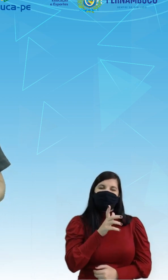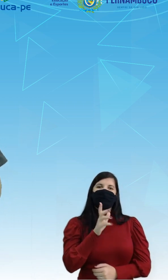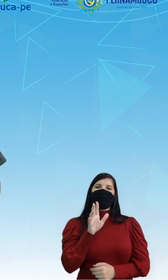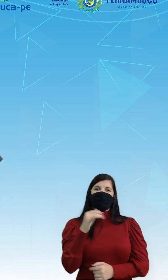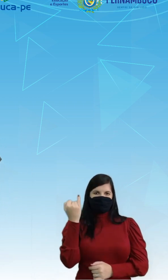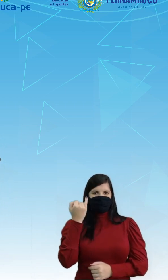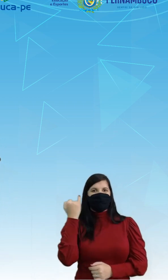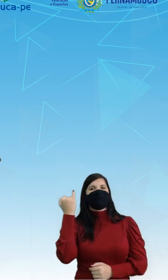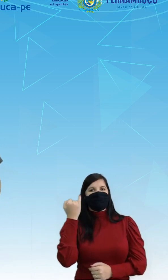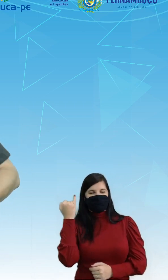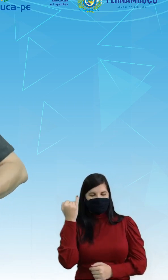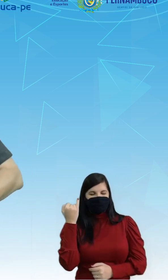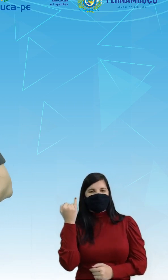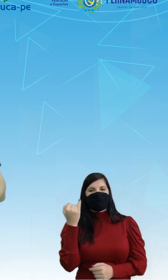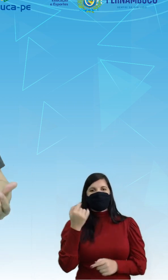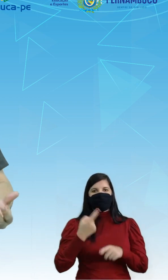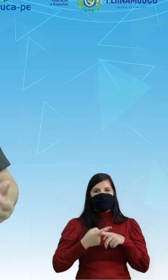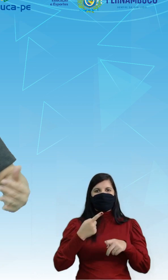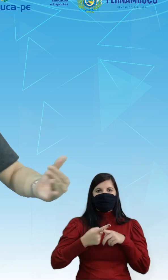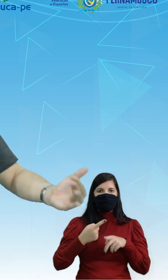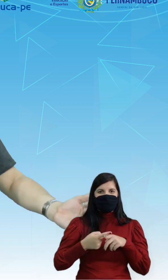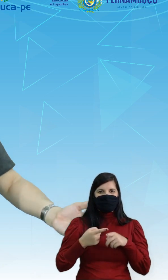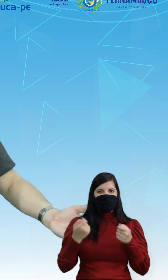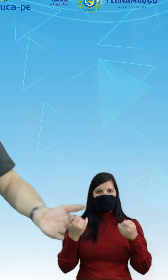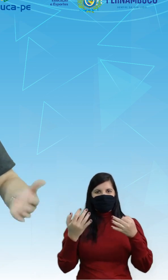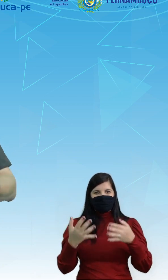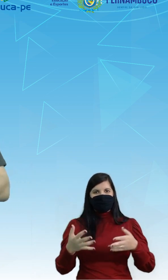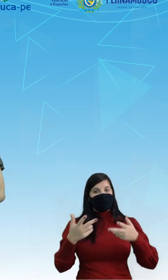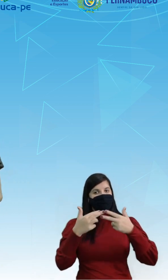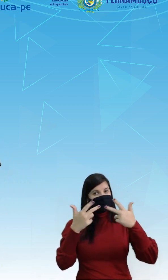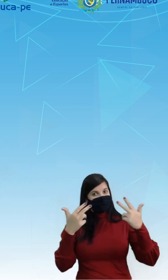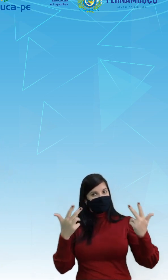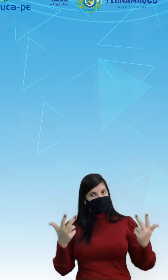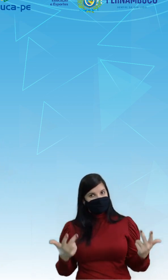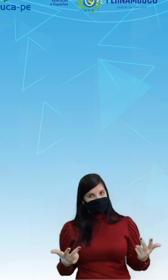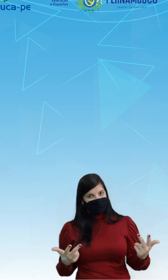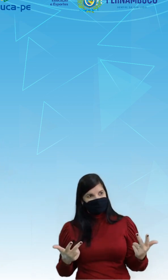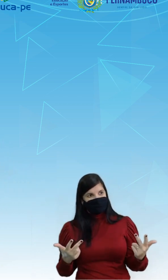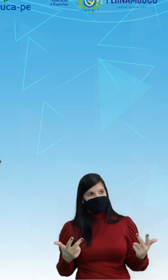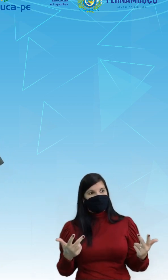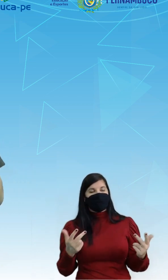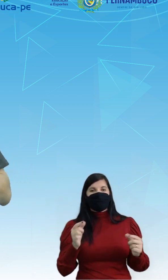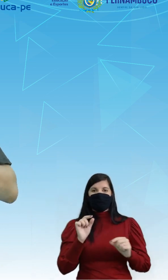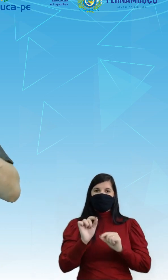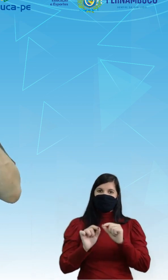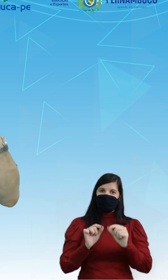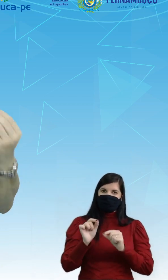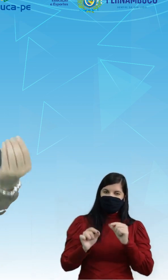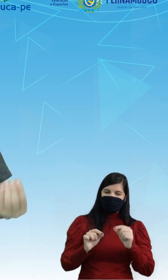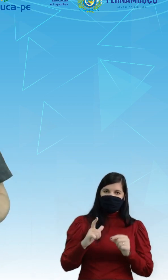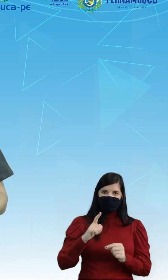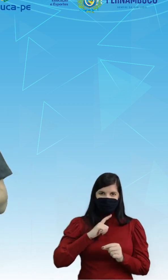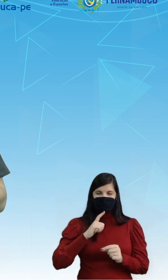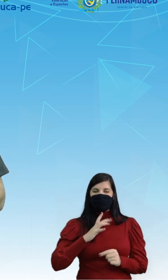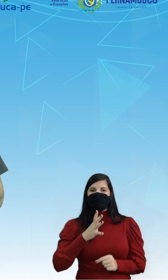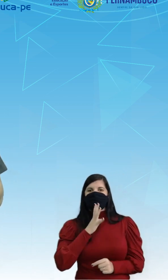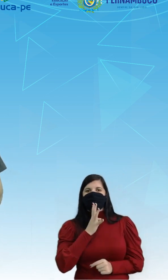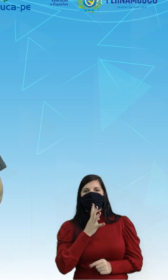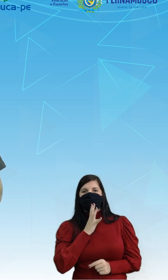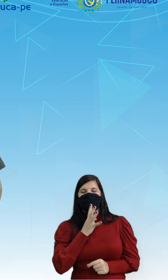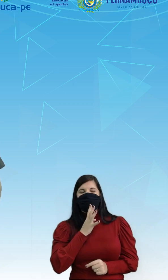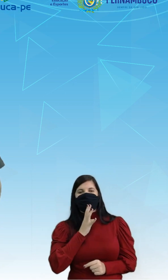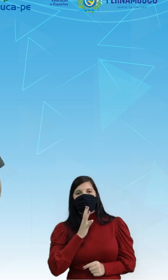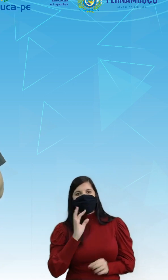muito importante, que é justamente falar algo no sentido de, e lembrar que aquele que tem um